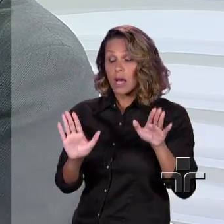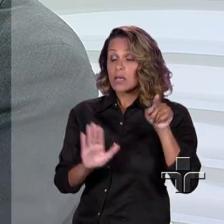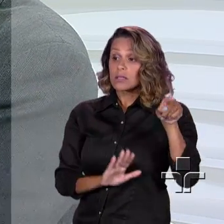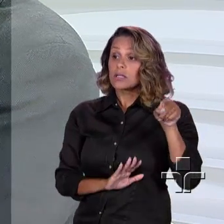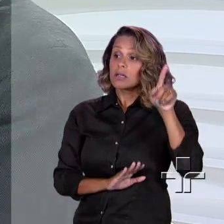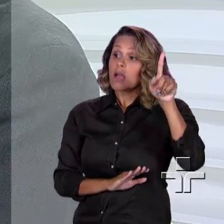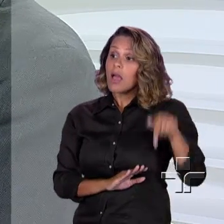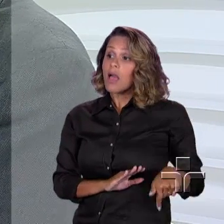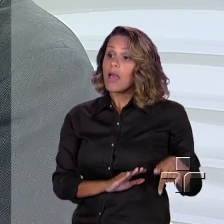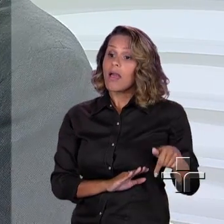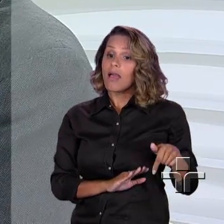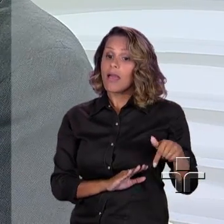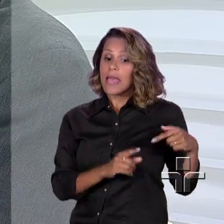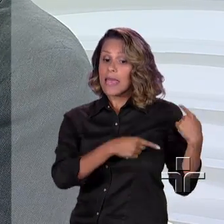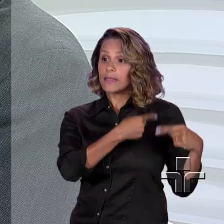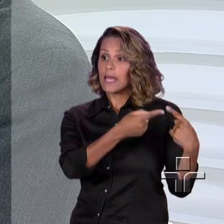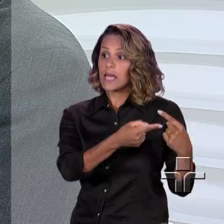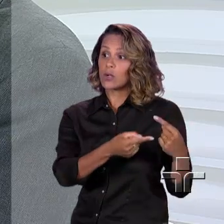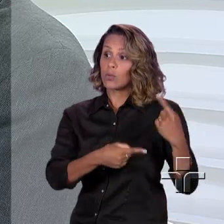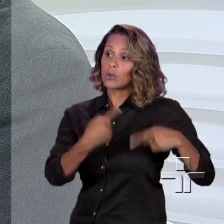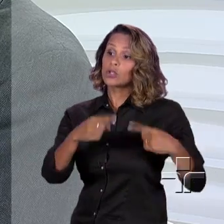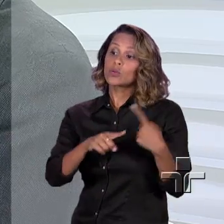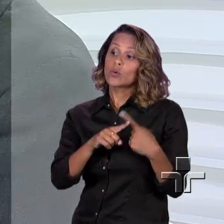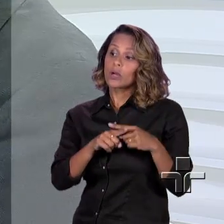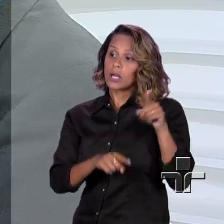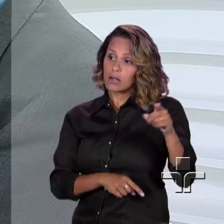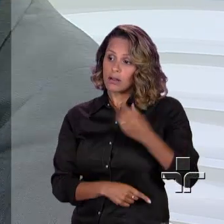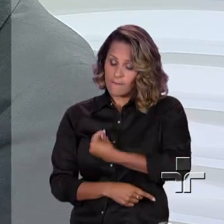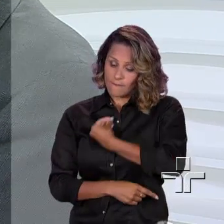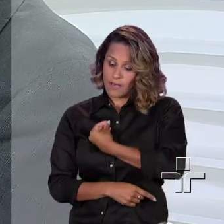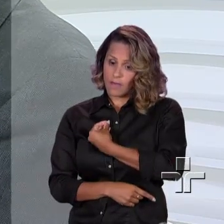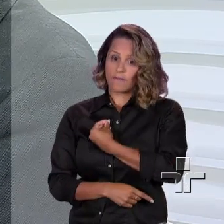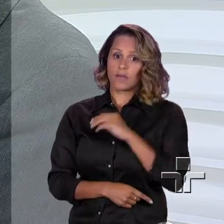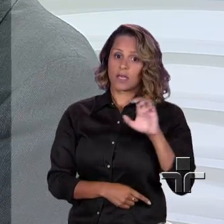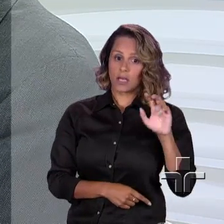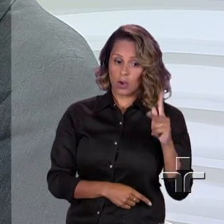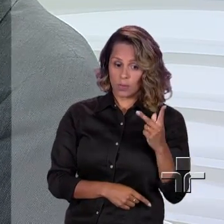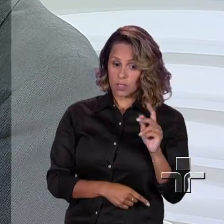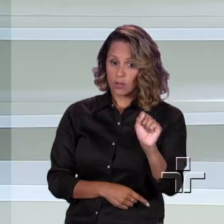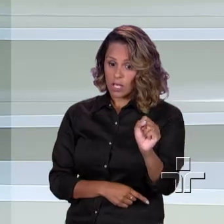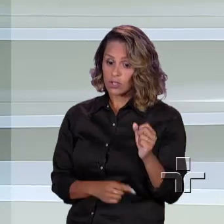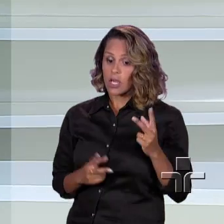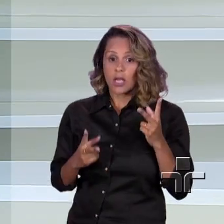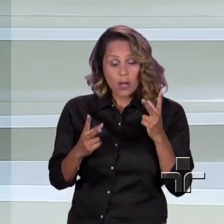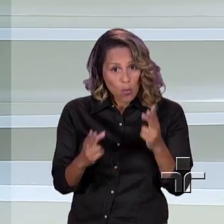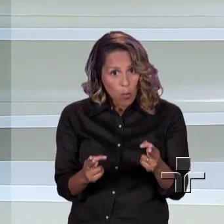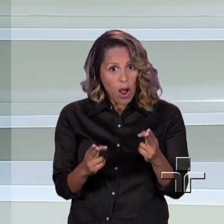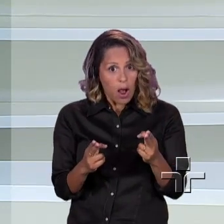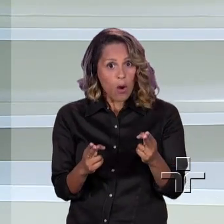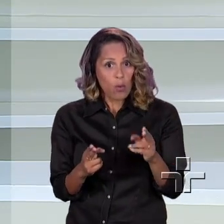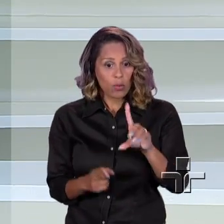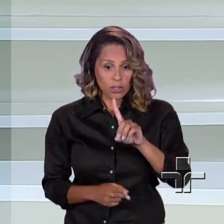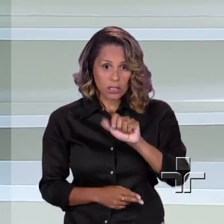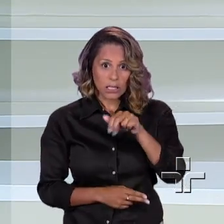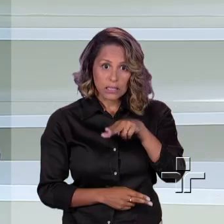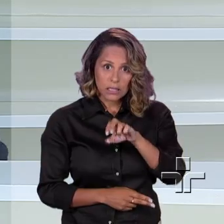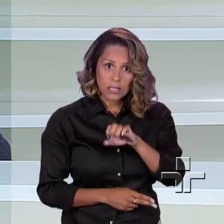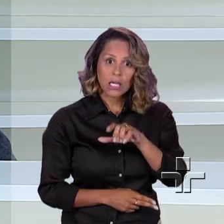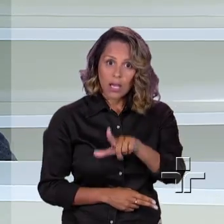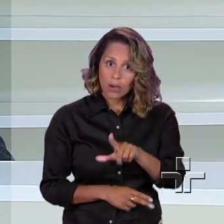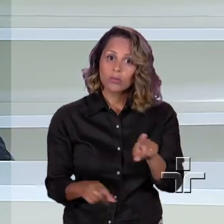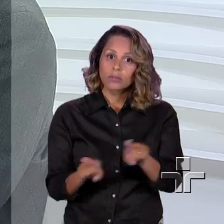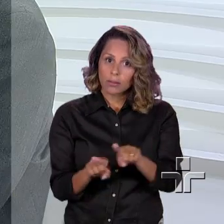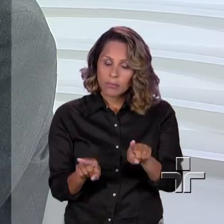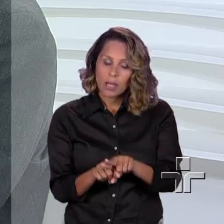pessoa que vive a sua homossexualidade, como Daniel vivia, vive uma noção da justiça social, e a necessidade de pensar